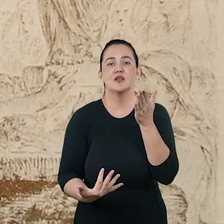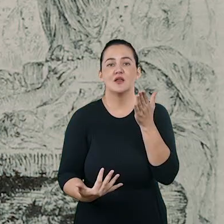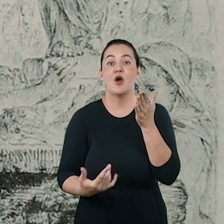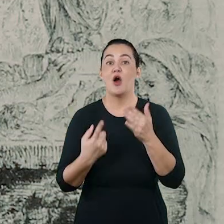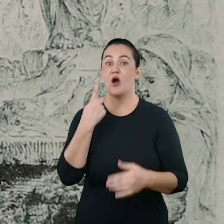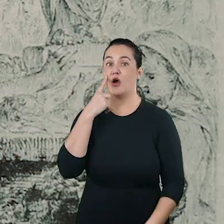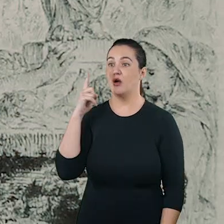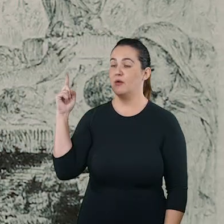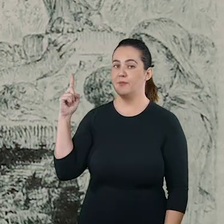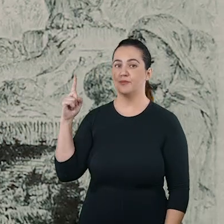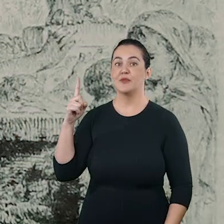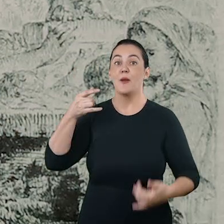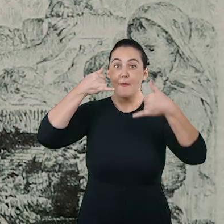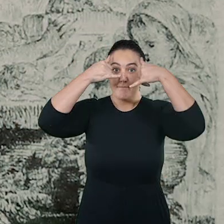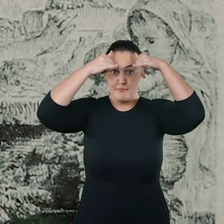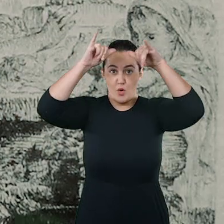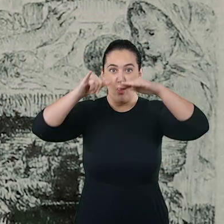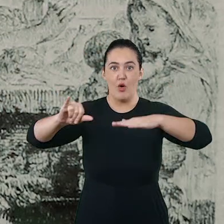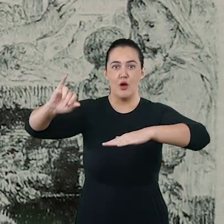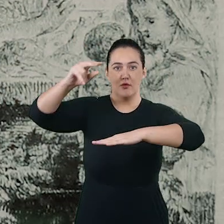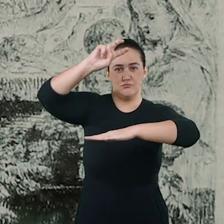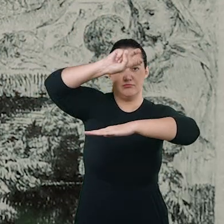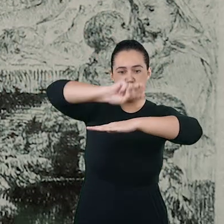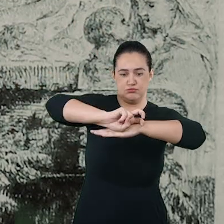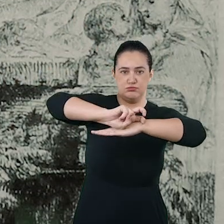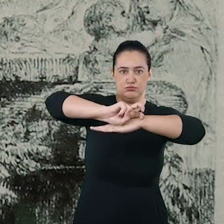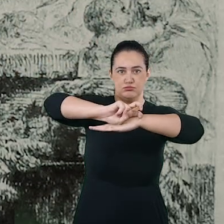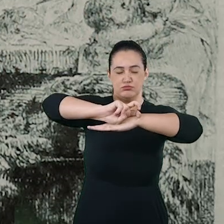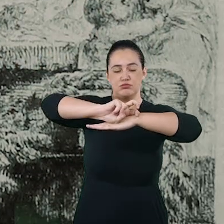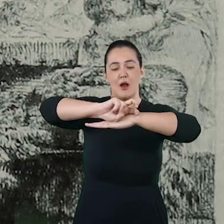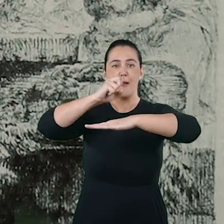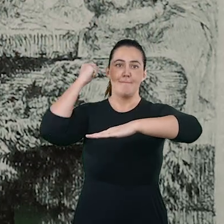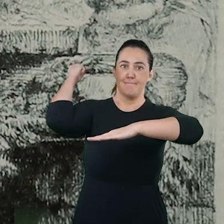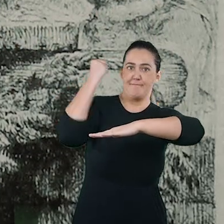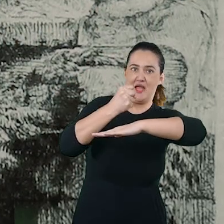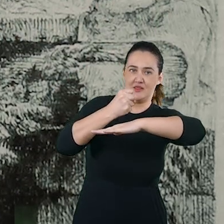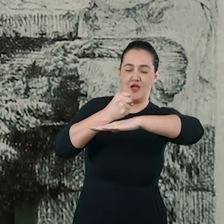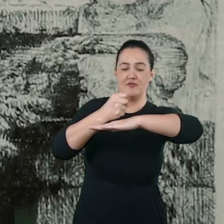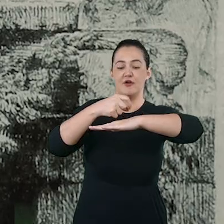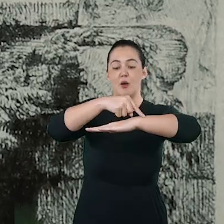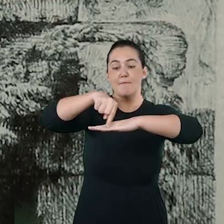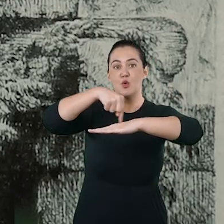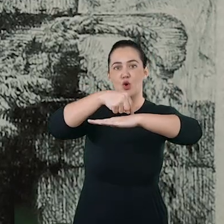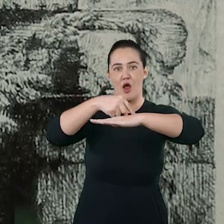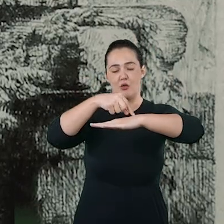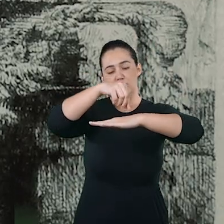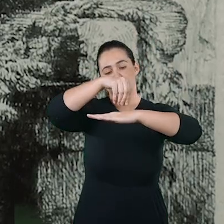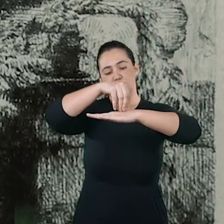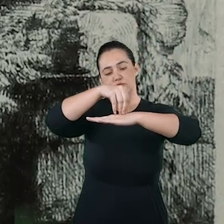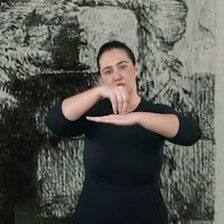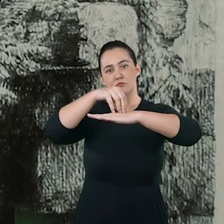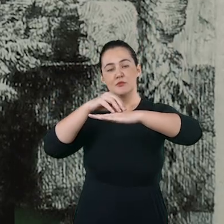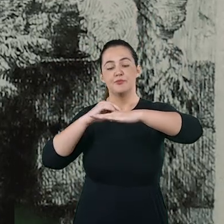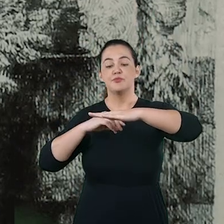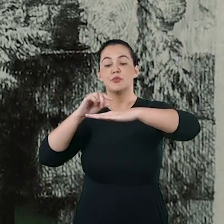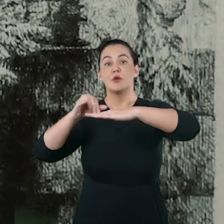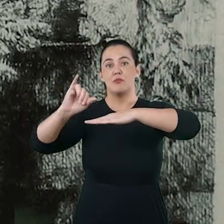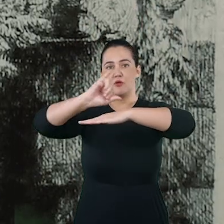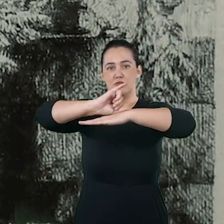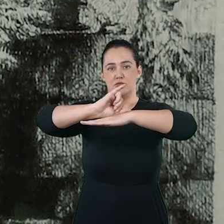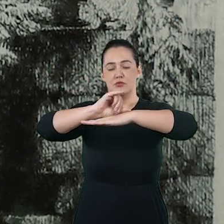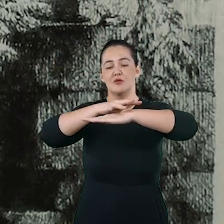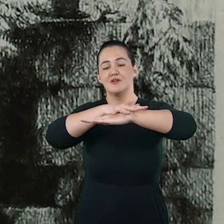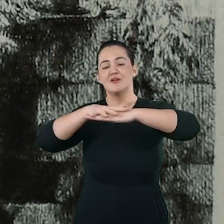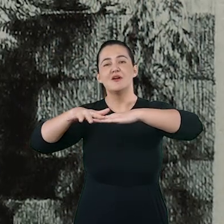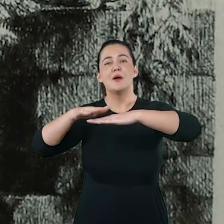Eles sacrificavam um boi em homenagem à divindade, faziam um buraco no chão, colocavam em cima uma